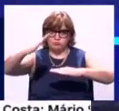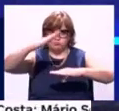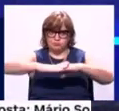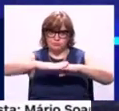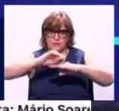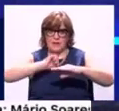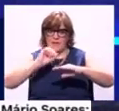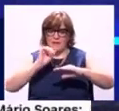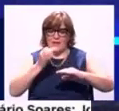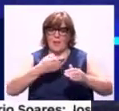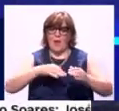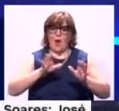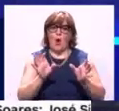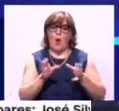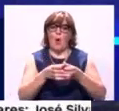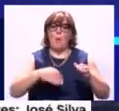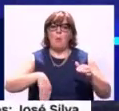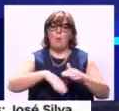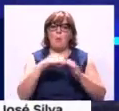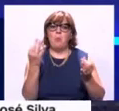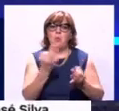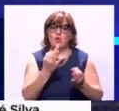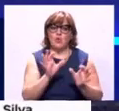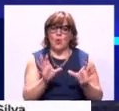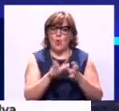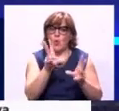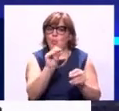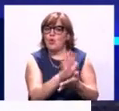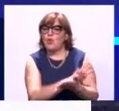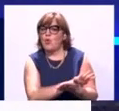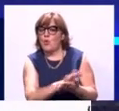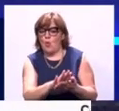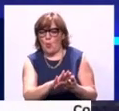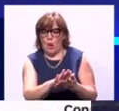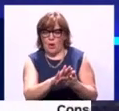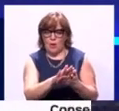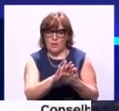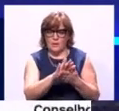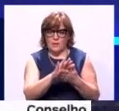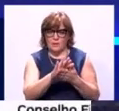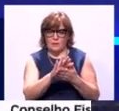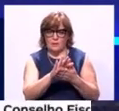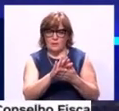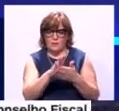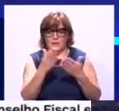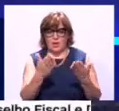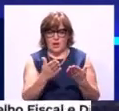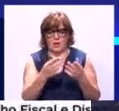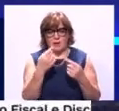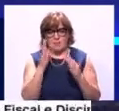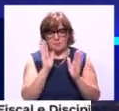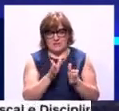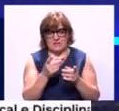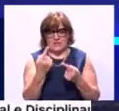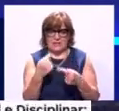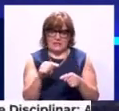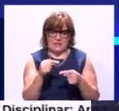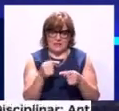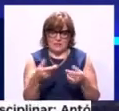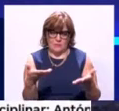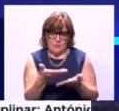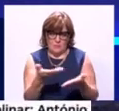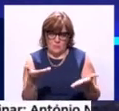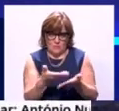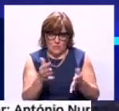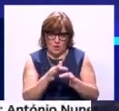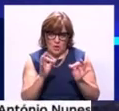Ao Futebol Clube Porto Clube. Nunca. Nunca. Agora, tem que haver a